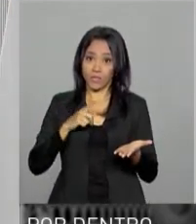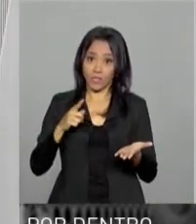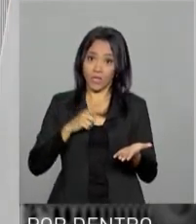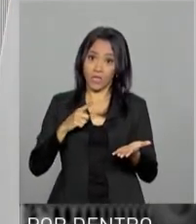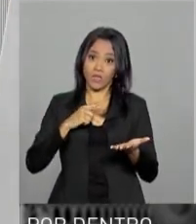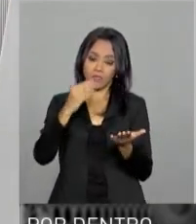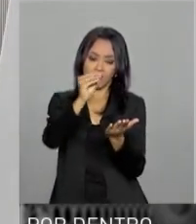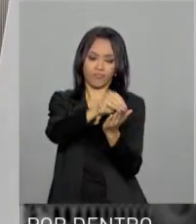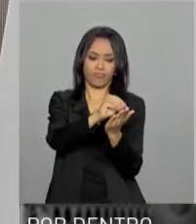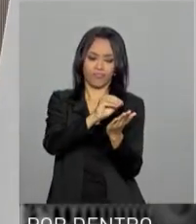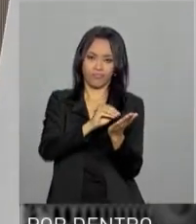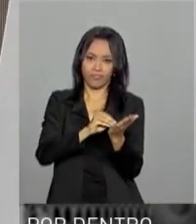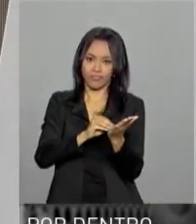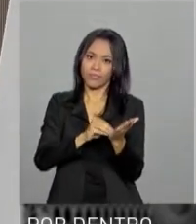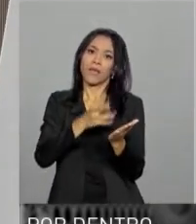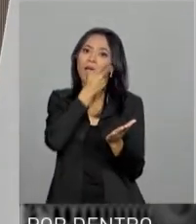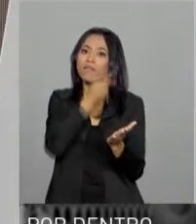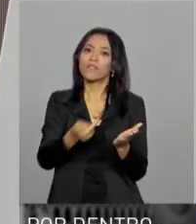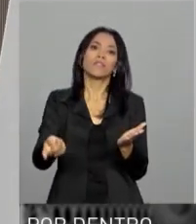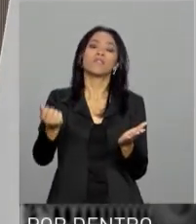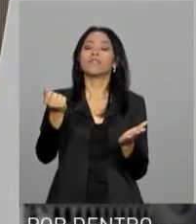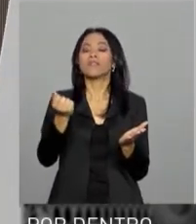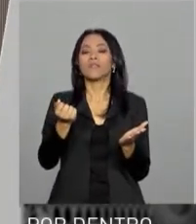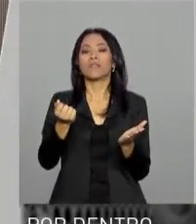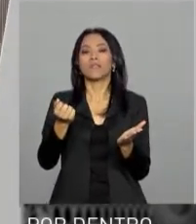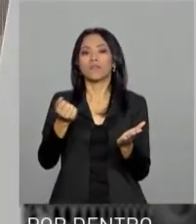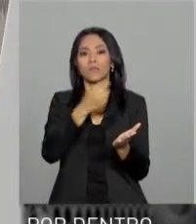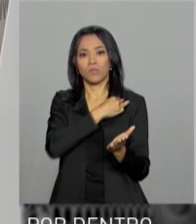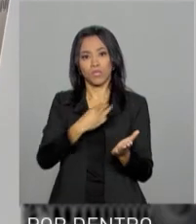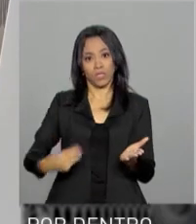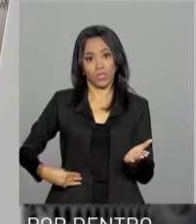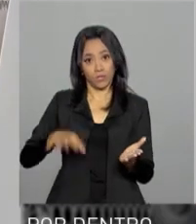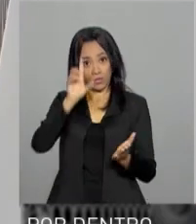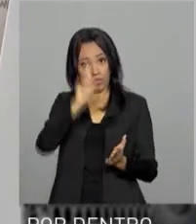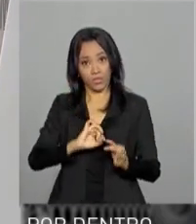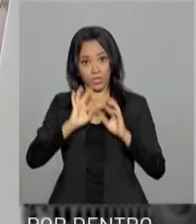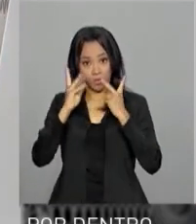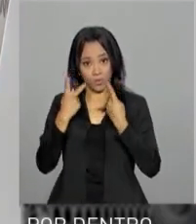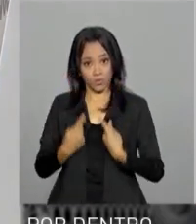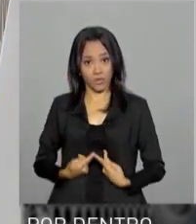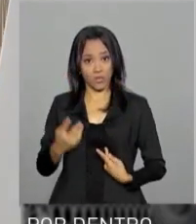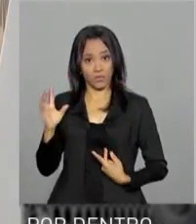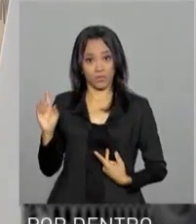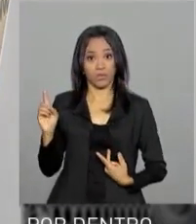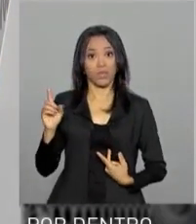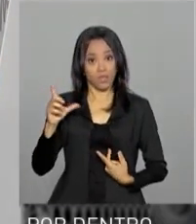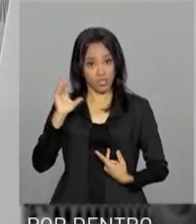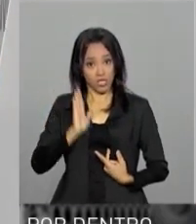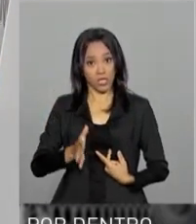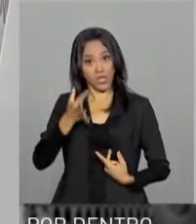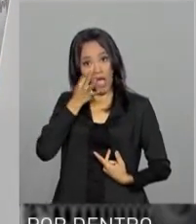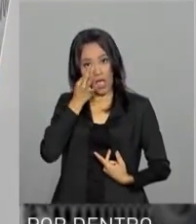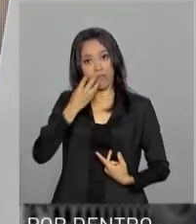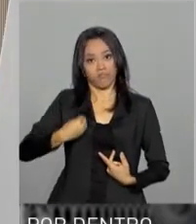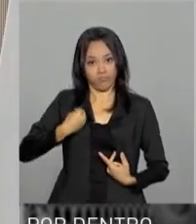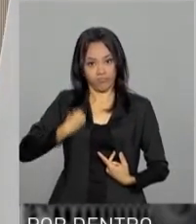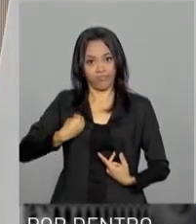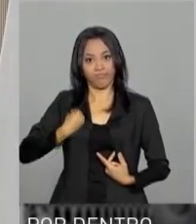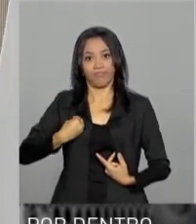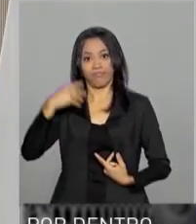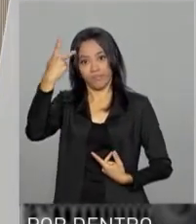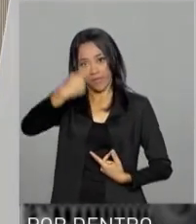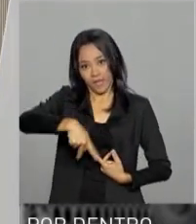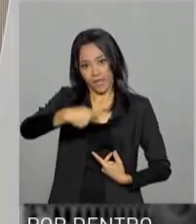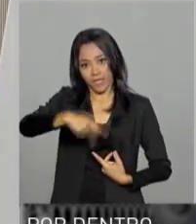a visita agendada a visita do ministro interino dos direitos humanos gustavo várias rochas batak emplacar a indonésia que a cidade de